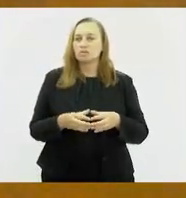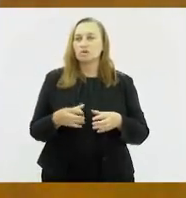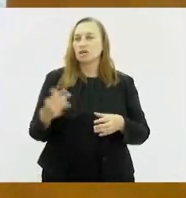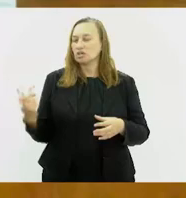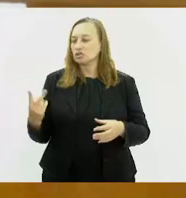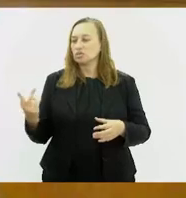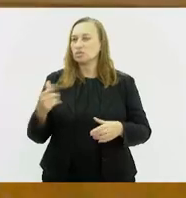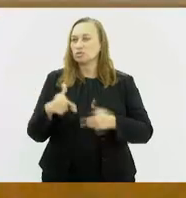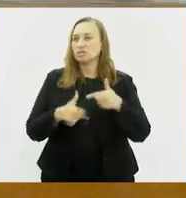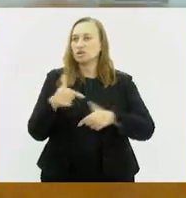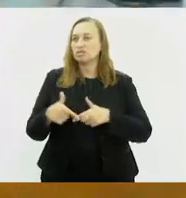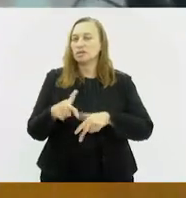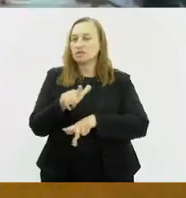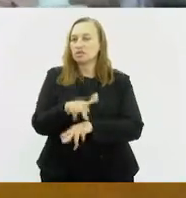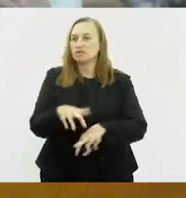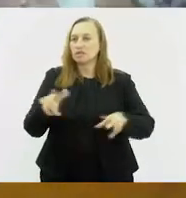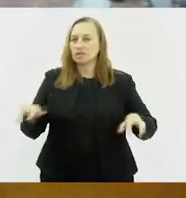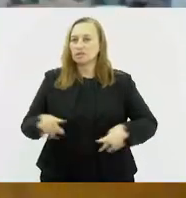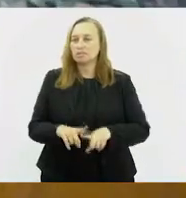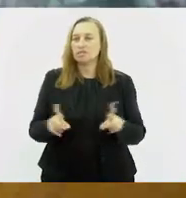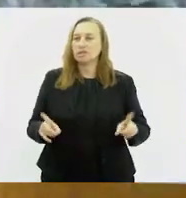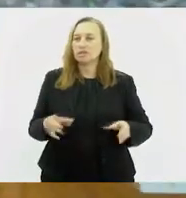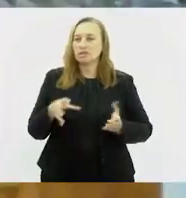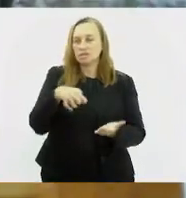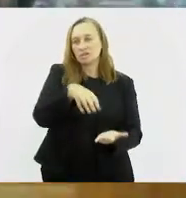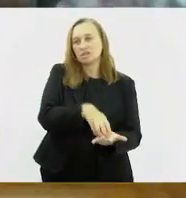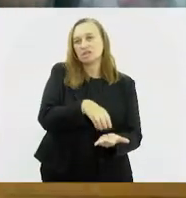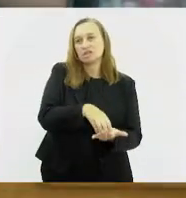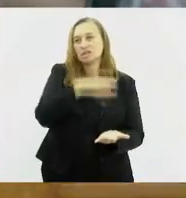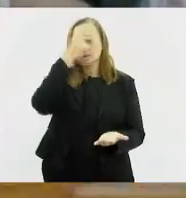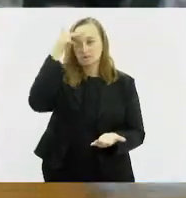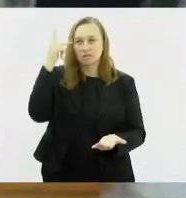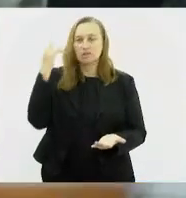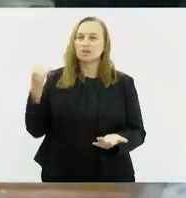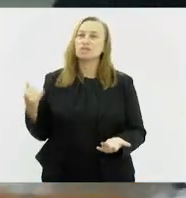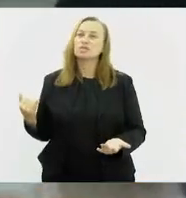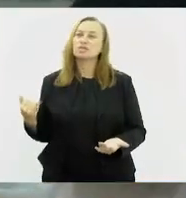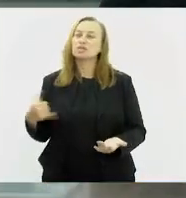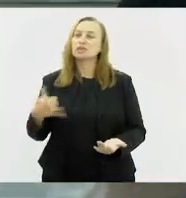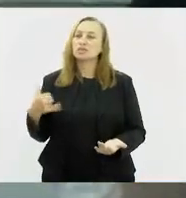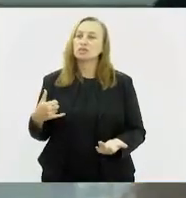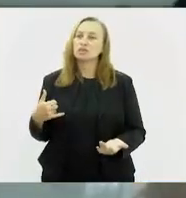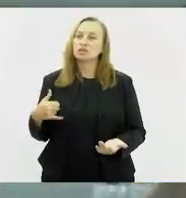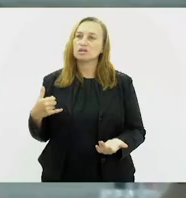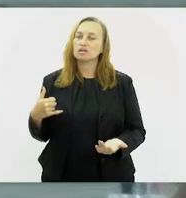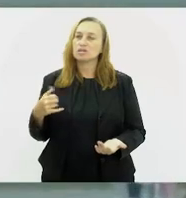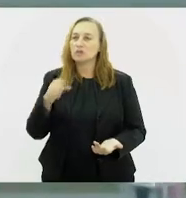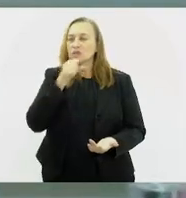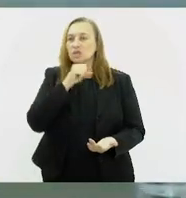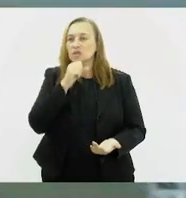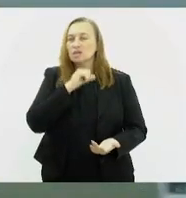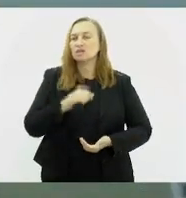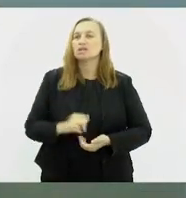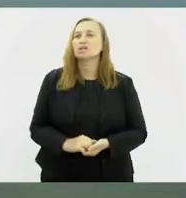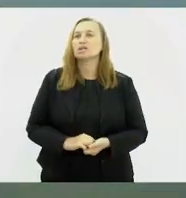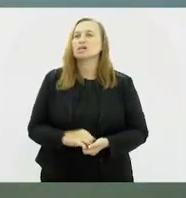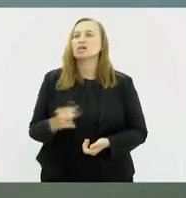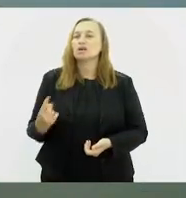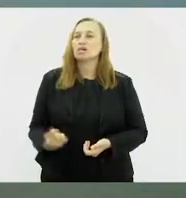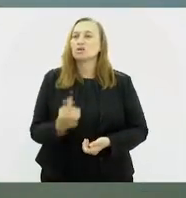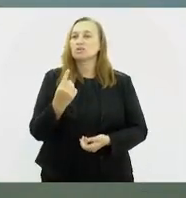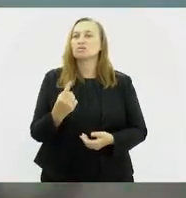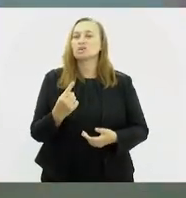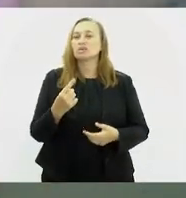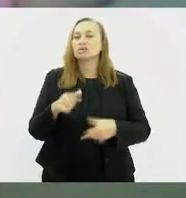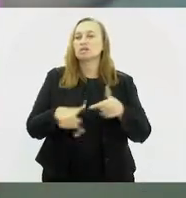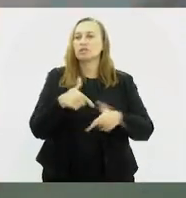realmente diferenciado, mas esse Centro Dia para Pessoa Idosa com Alzheimer é o único público da América Latina que faz um trabalho lá de